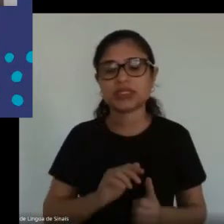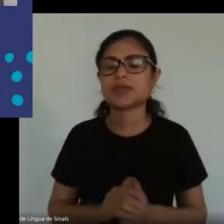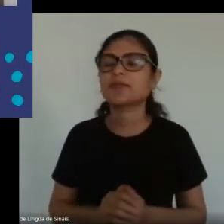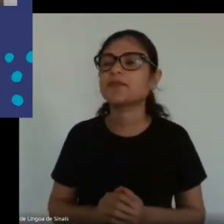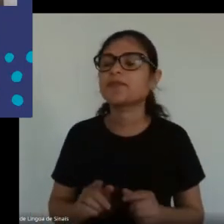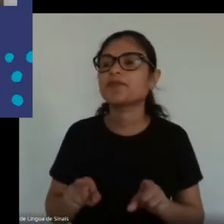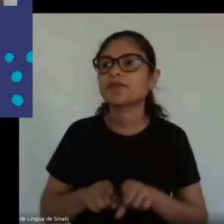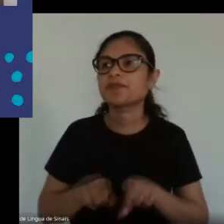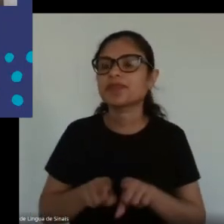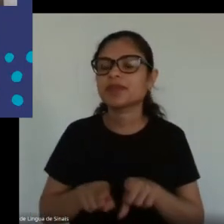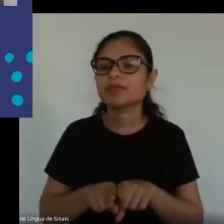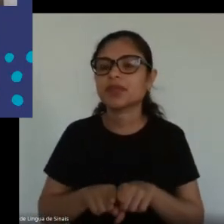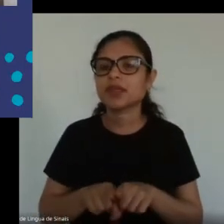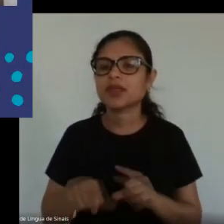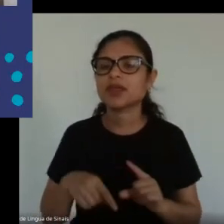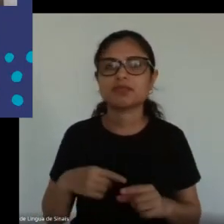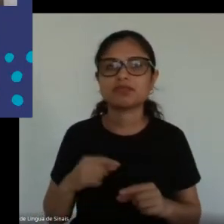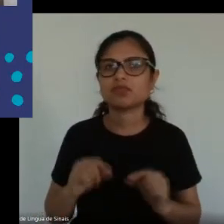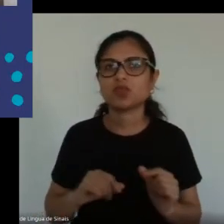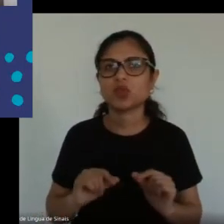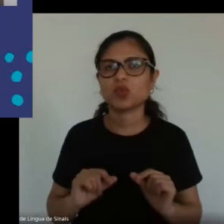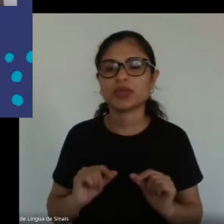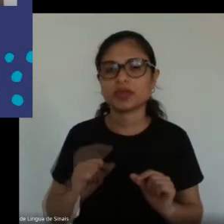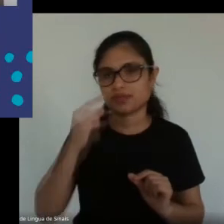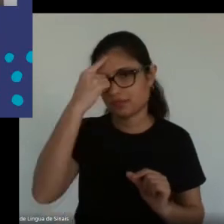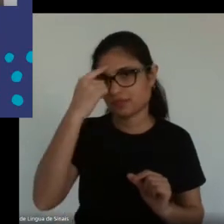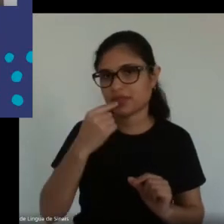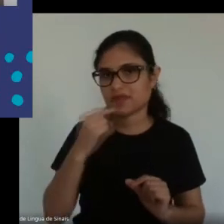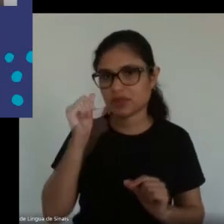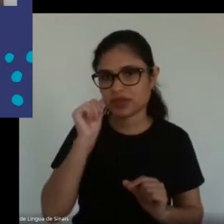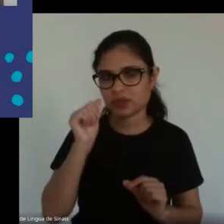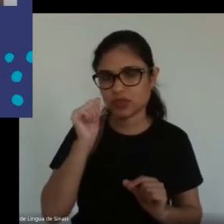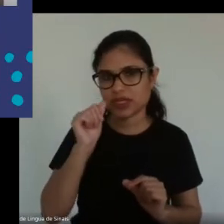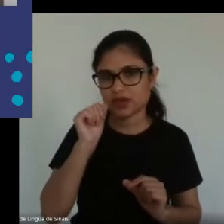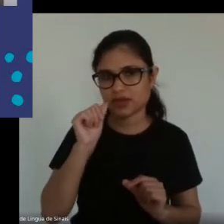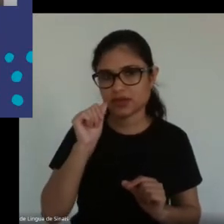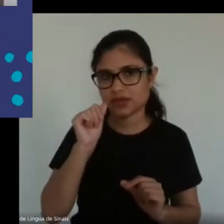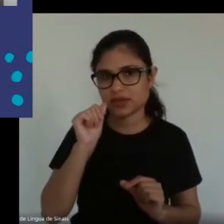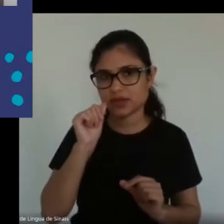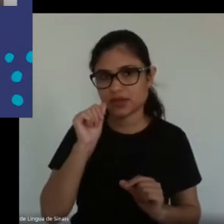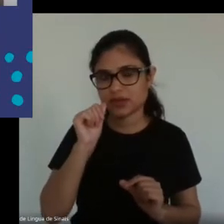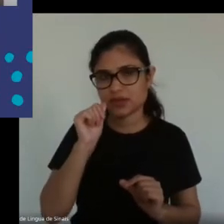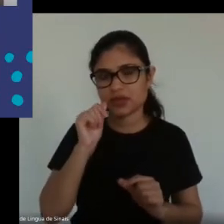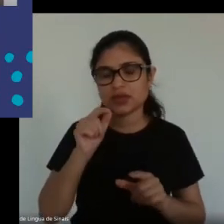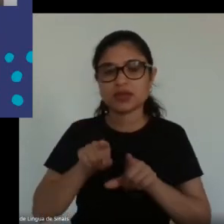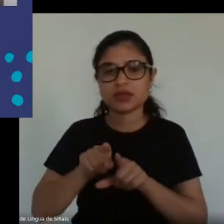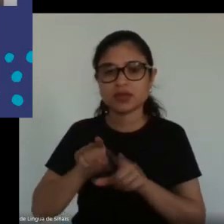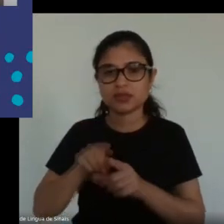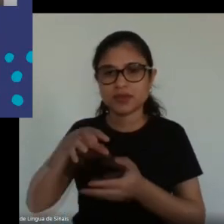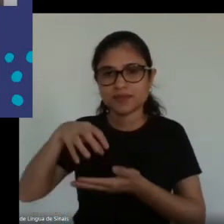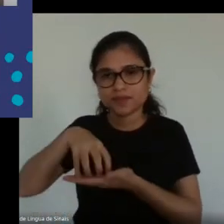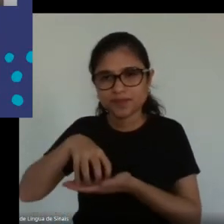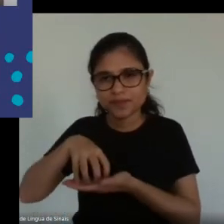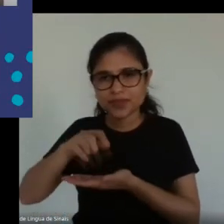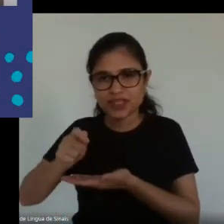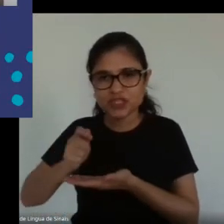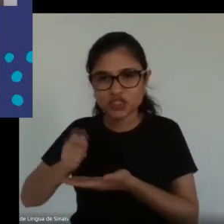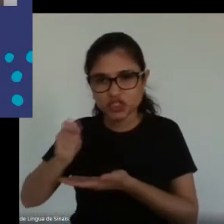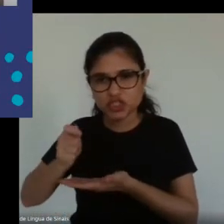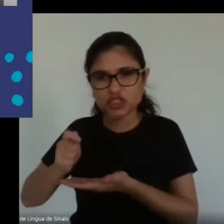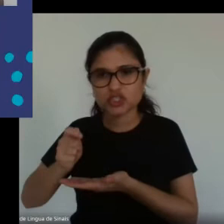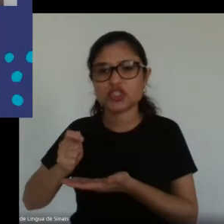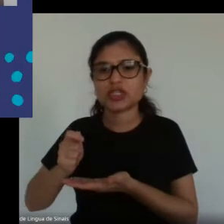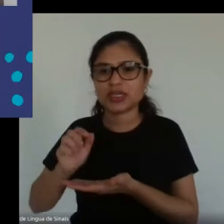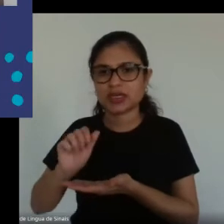Que mais você fala? O perfil das mulheres, né? E nas aldeias, a gente tem